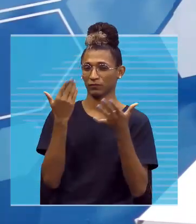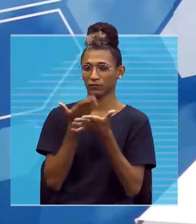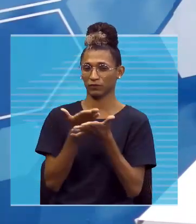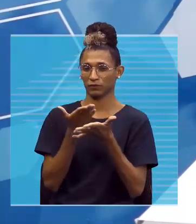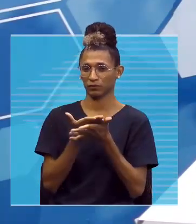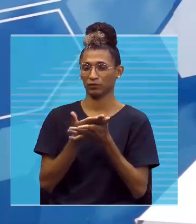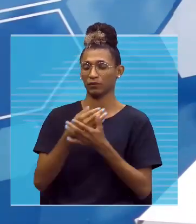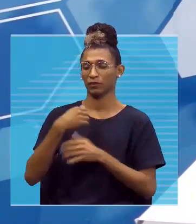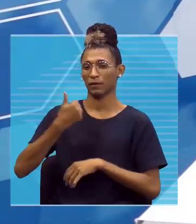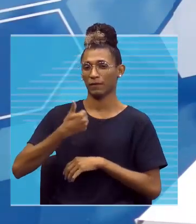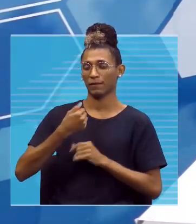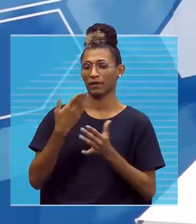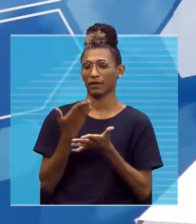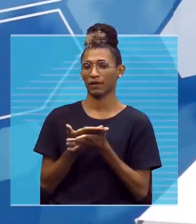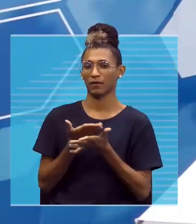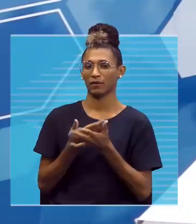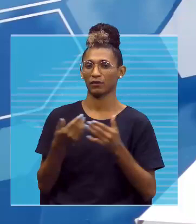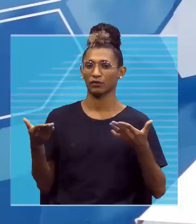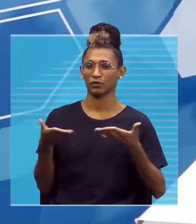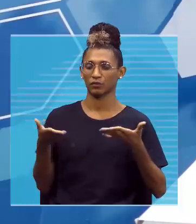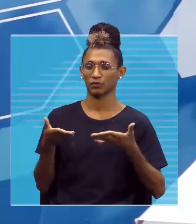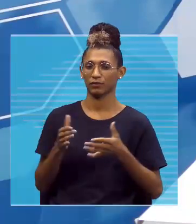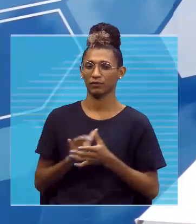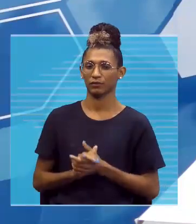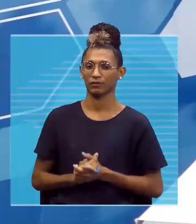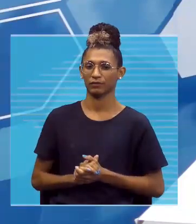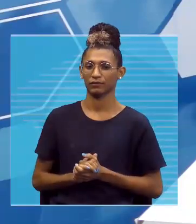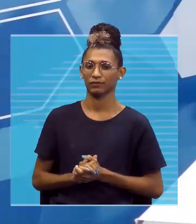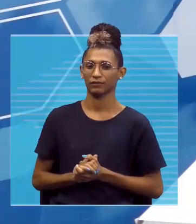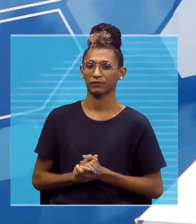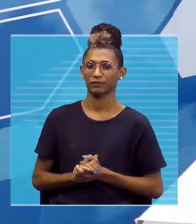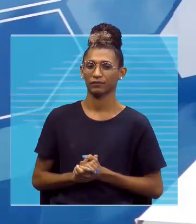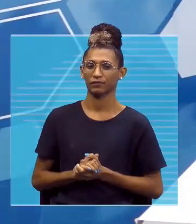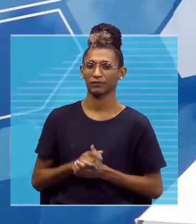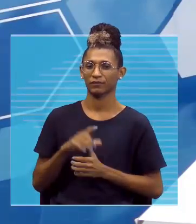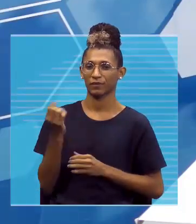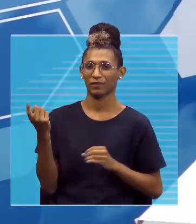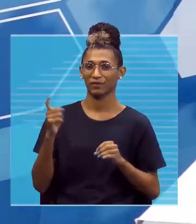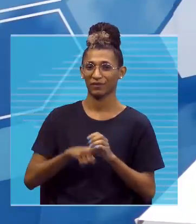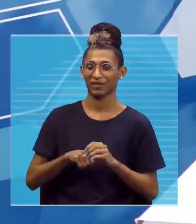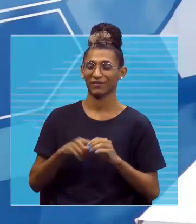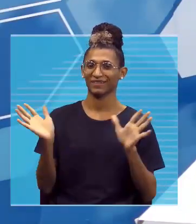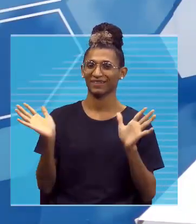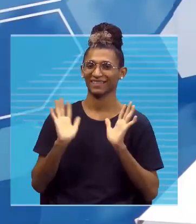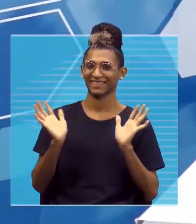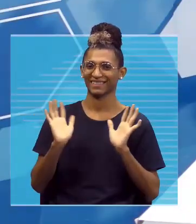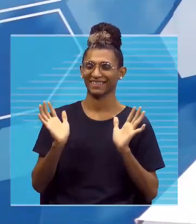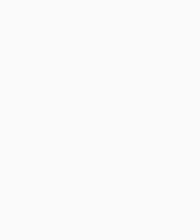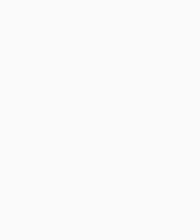no nosso primeiro Episódio de hoje Marcelo dá um tempo Marcelo volta já